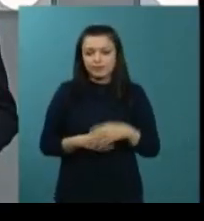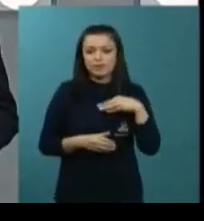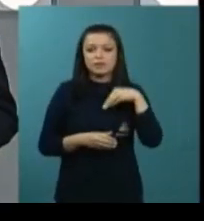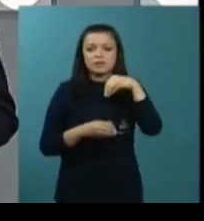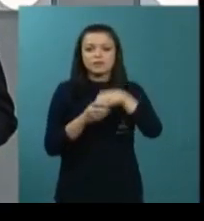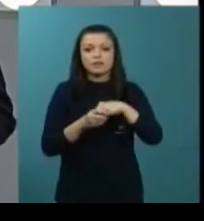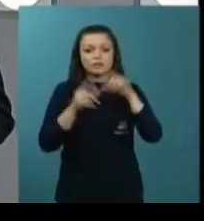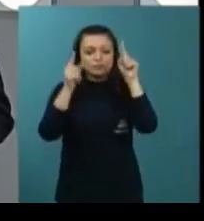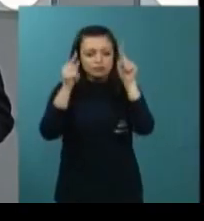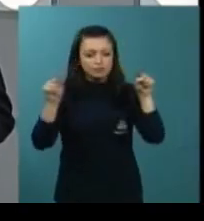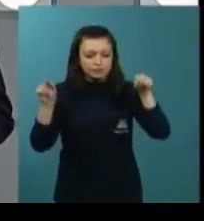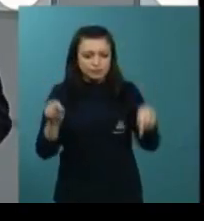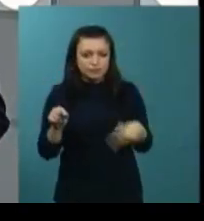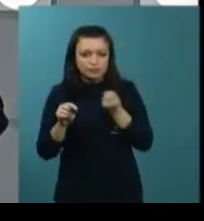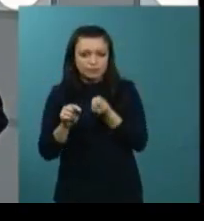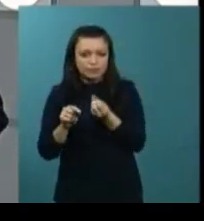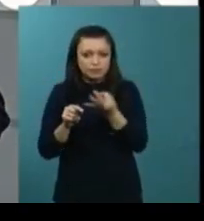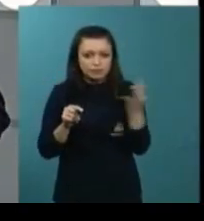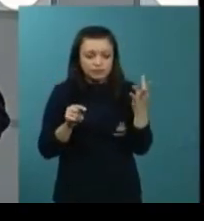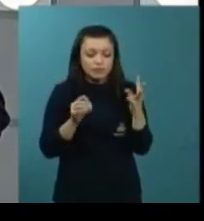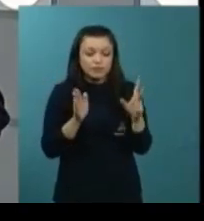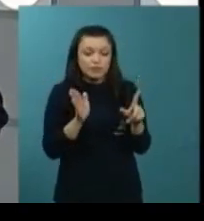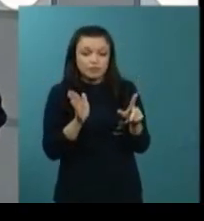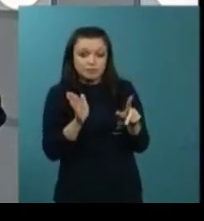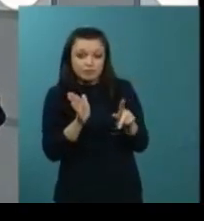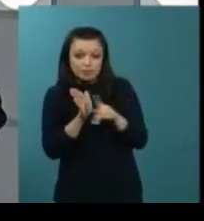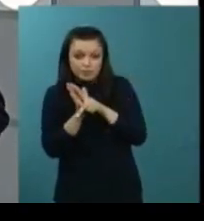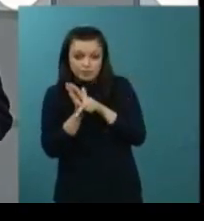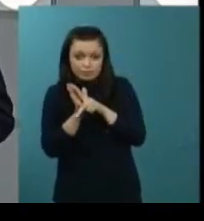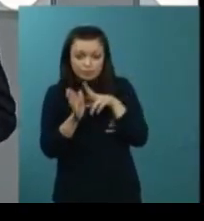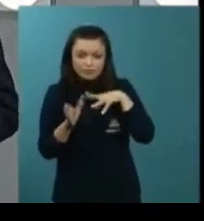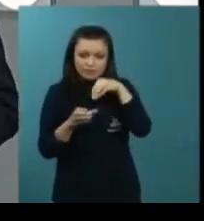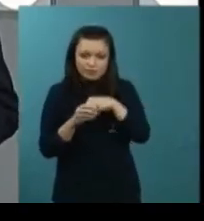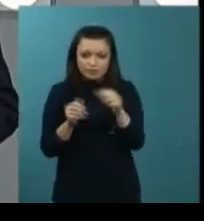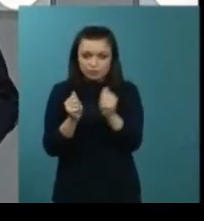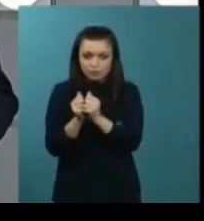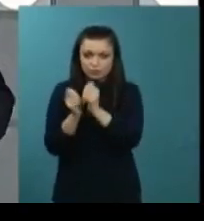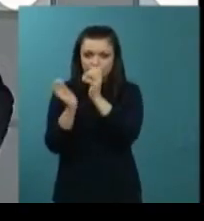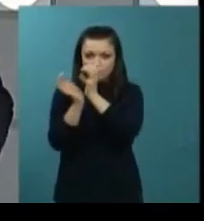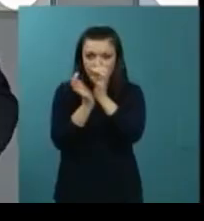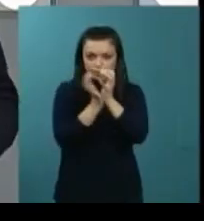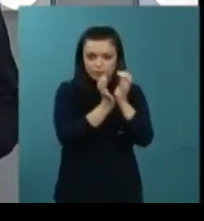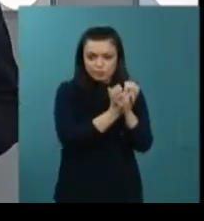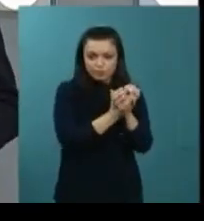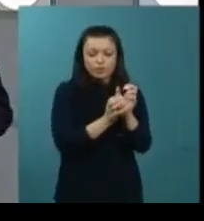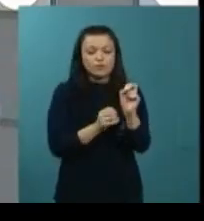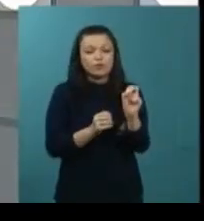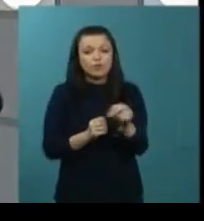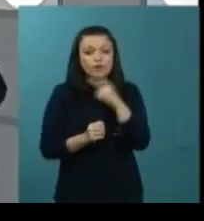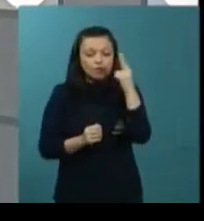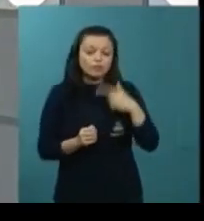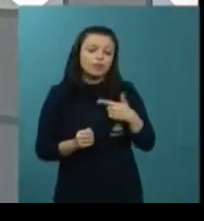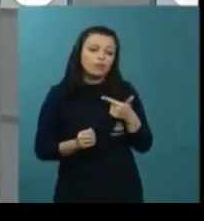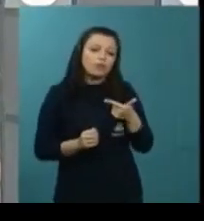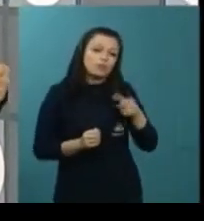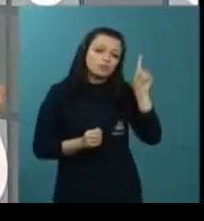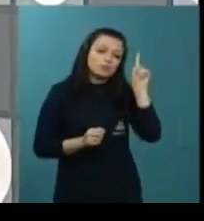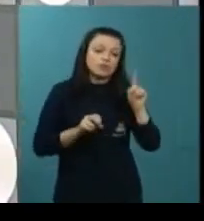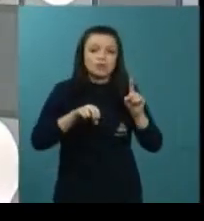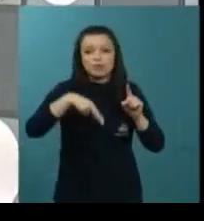cujos elementos ou pertencem a um conjunto, ou pertencem ao outro,